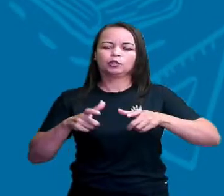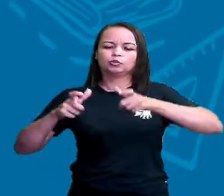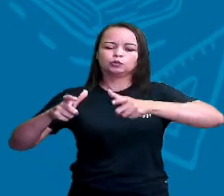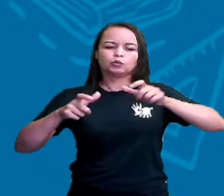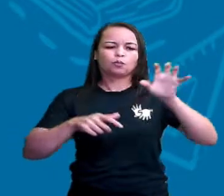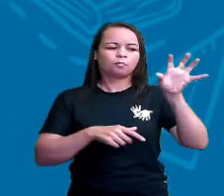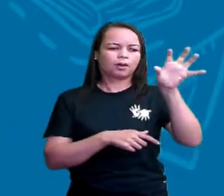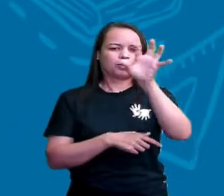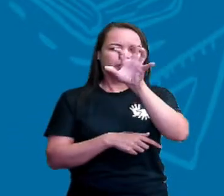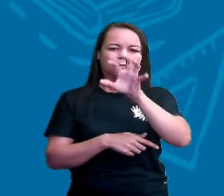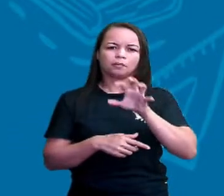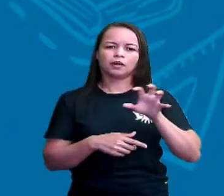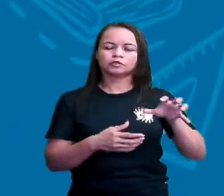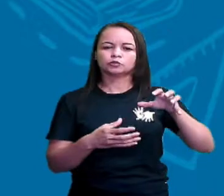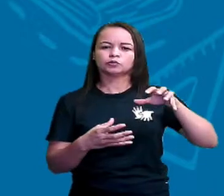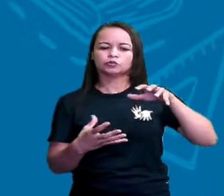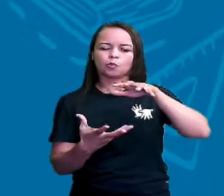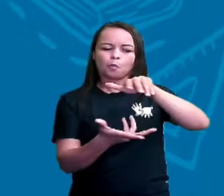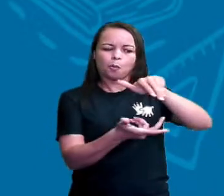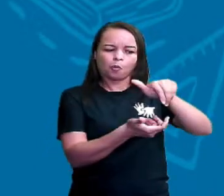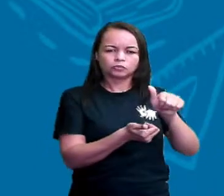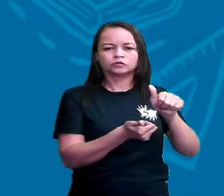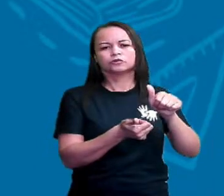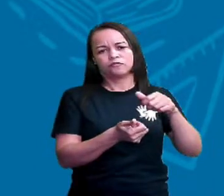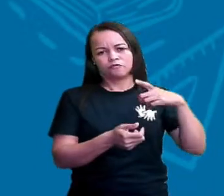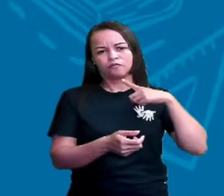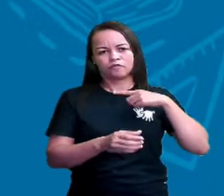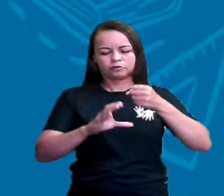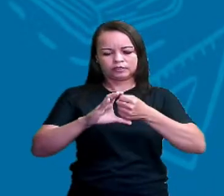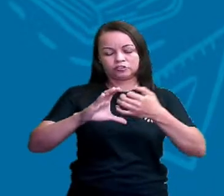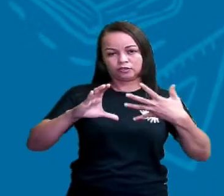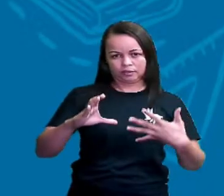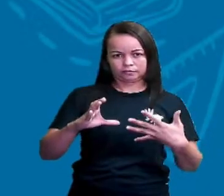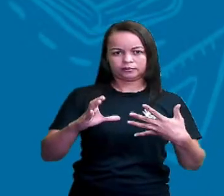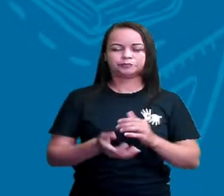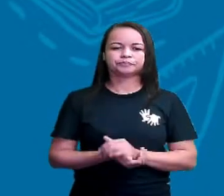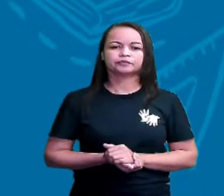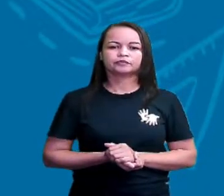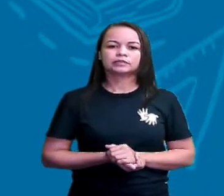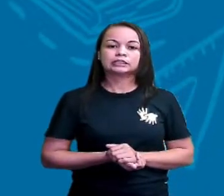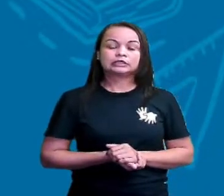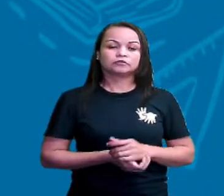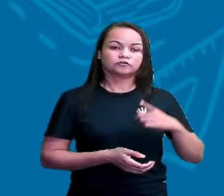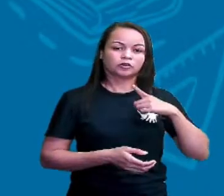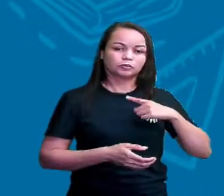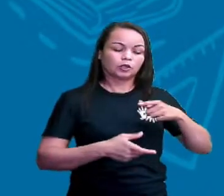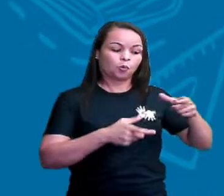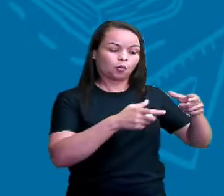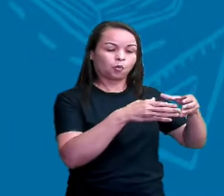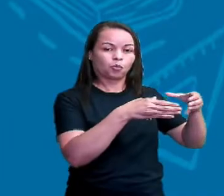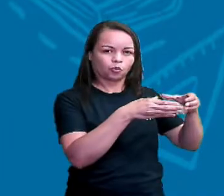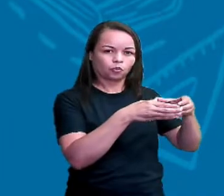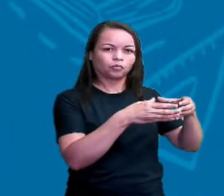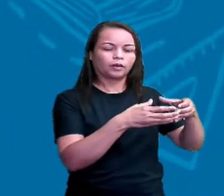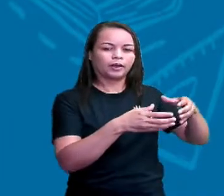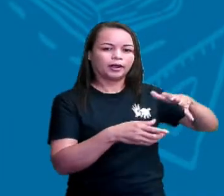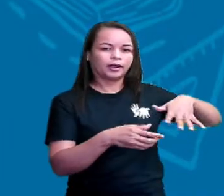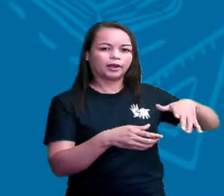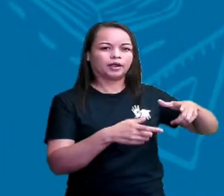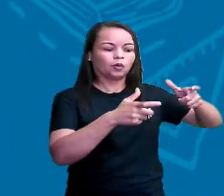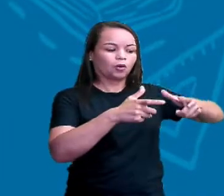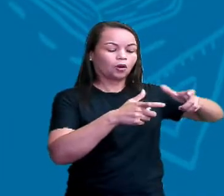nosso planeta Terra, nós vamos ter diferentes características. Nós vamos ter ambientes que são mais frios, ambientes que são